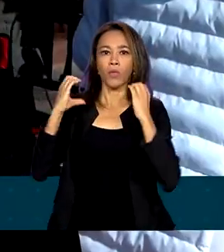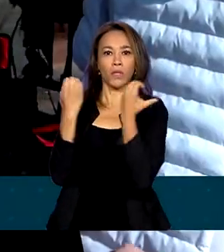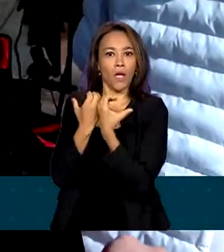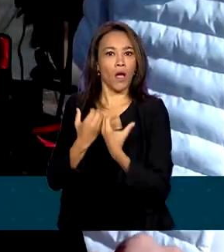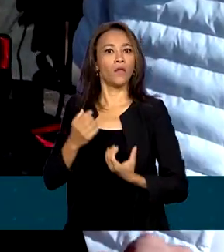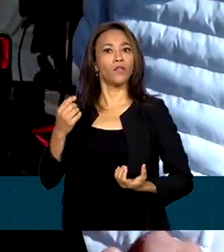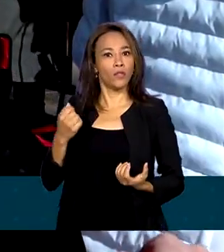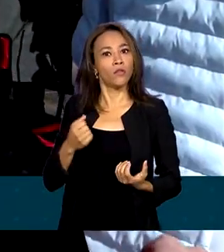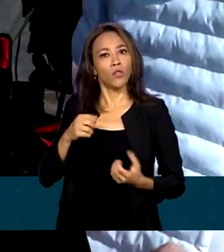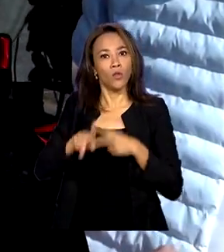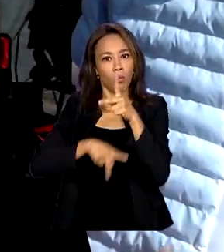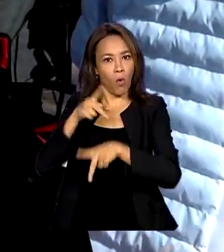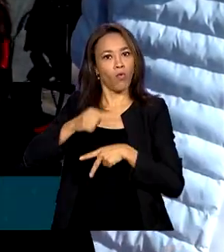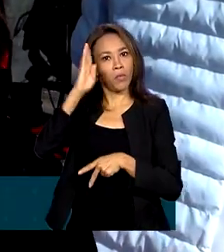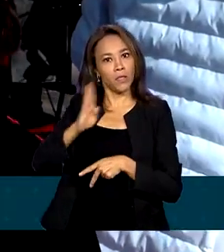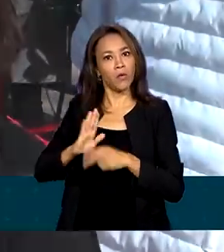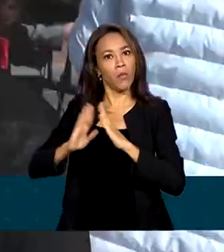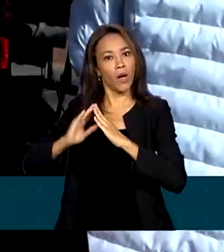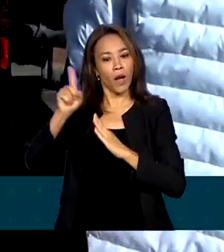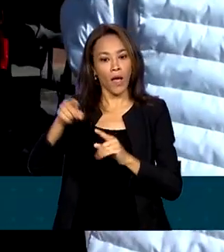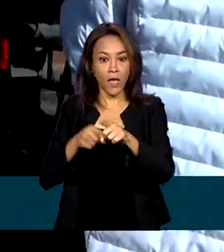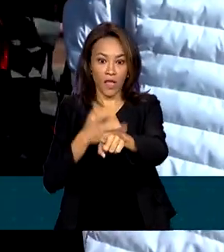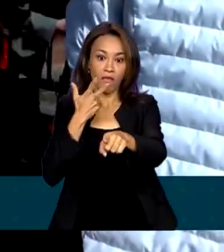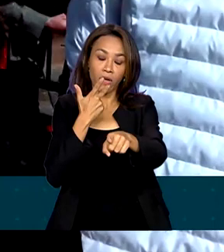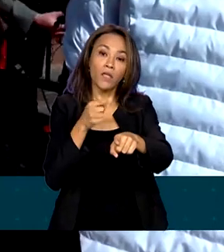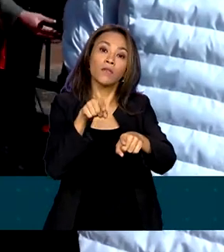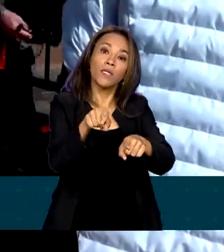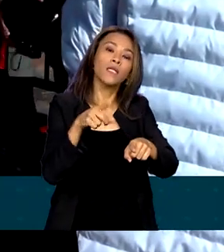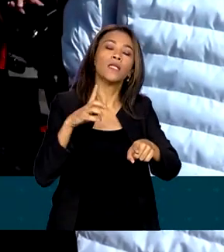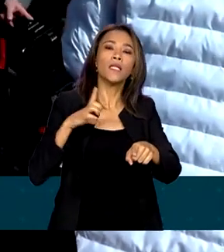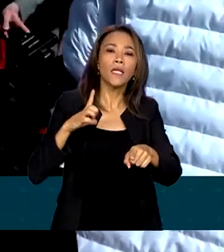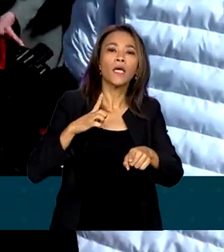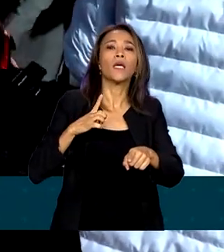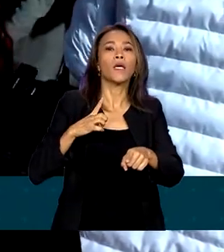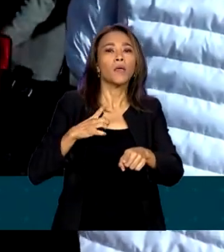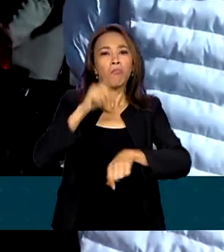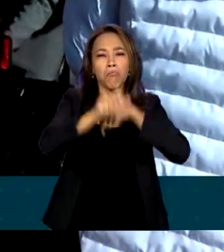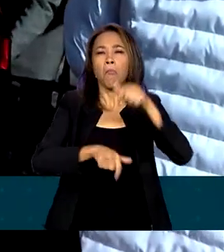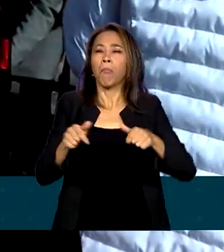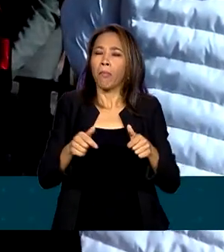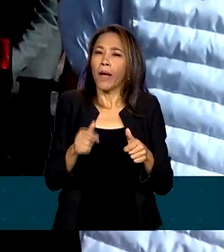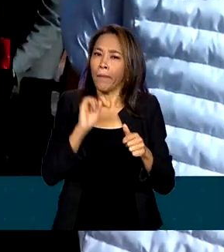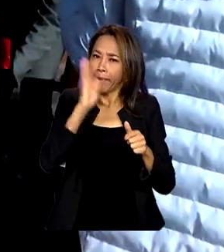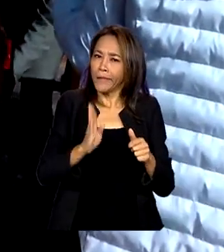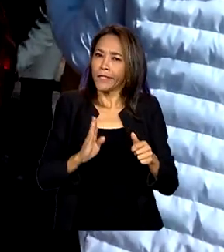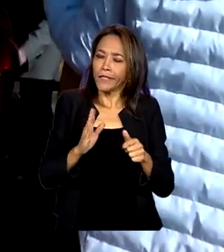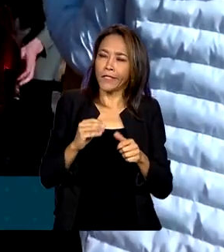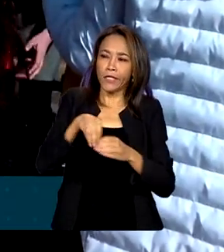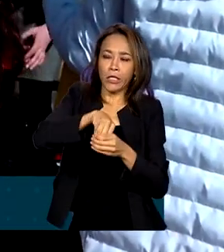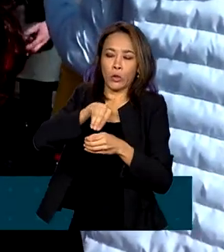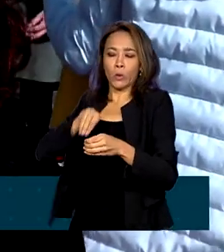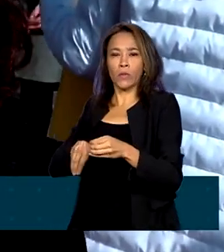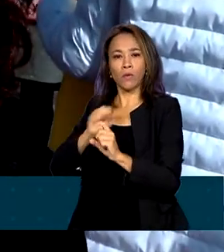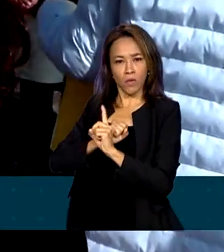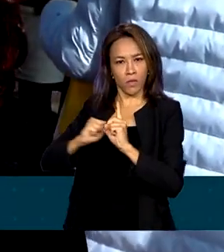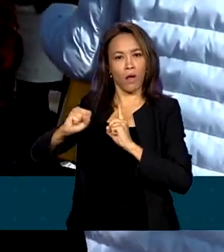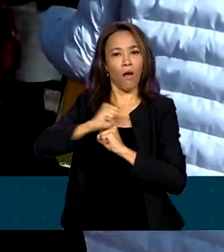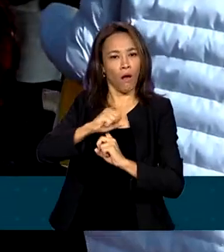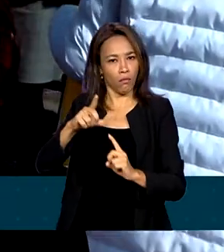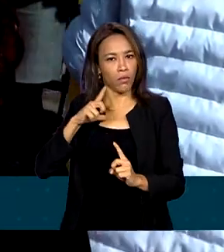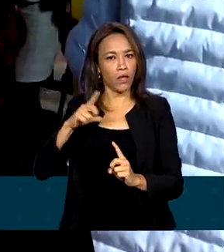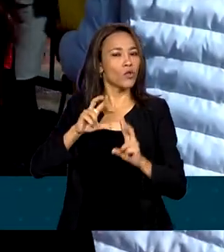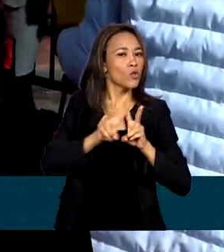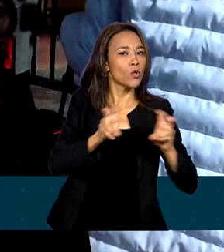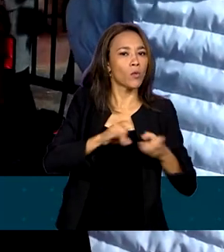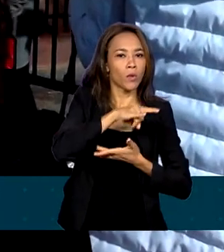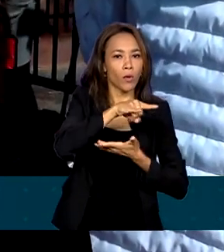Muitos dos imigrantes brasileiros hoje sofrem uma situação de exclusão, né, social. Então, tanto em relação à